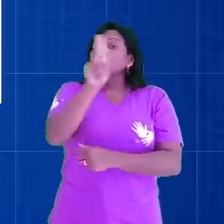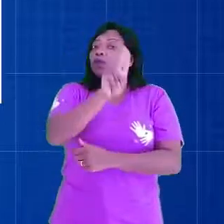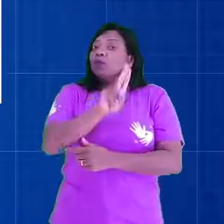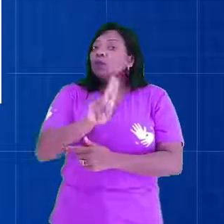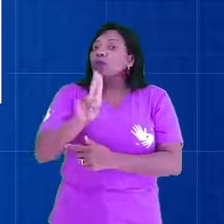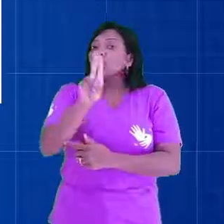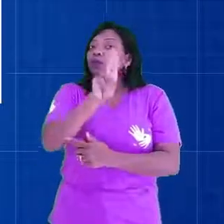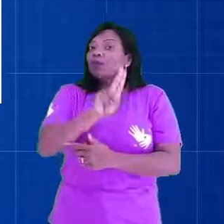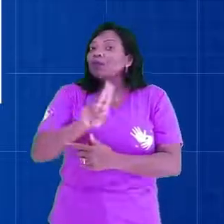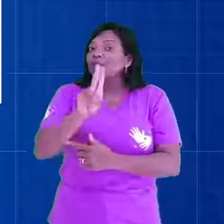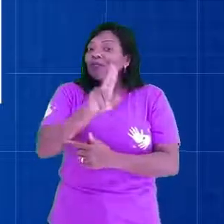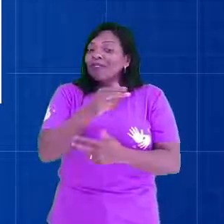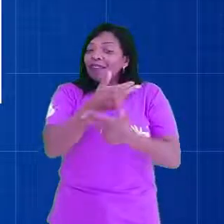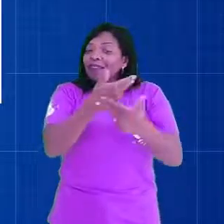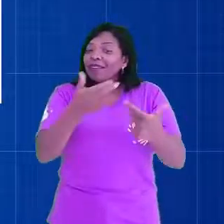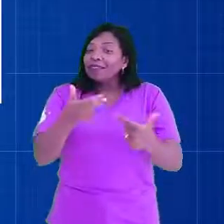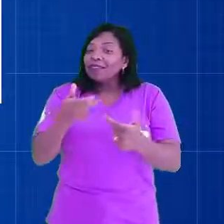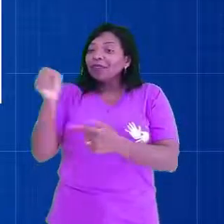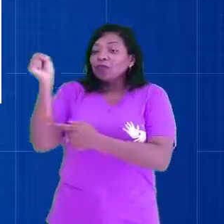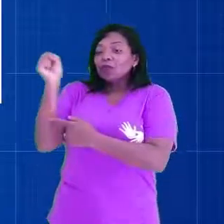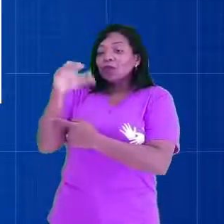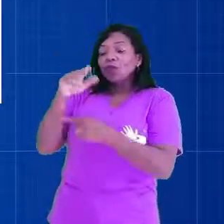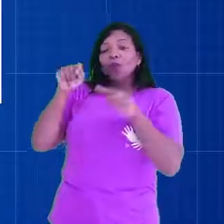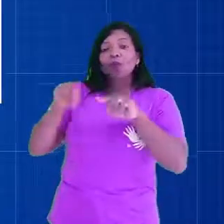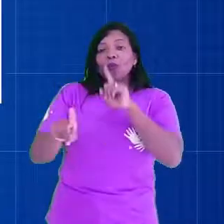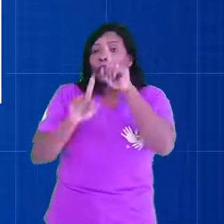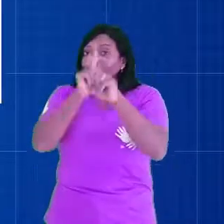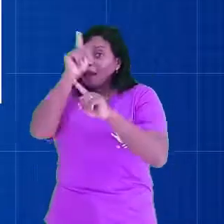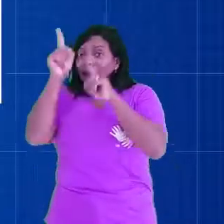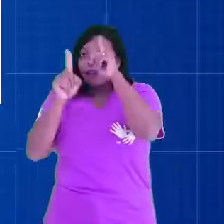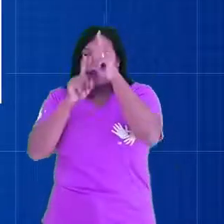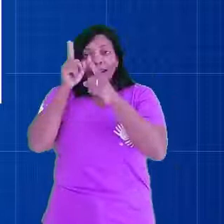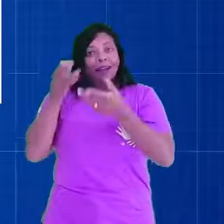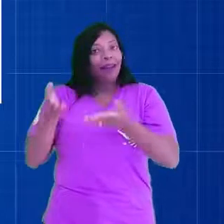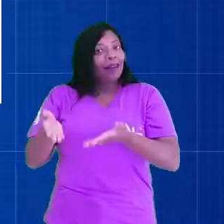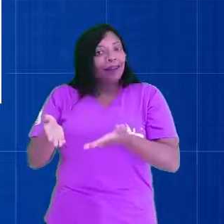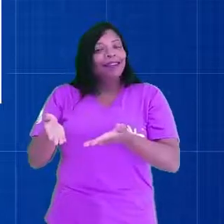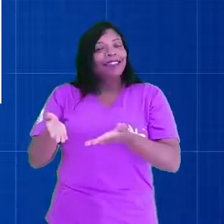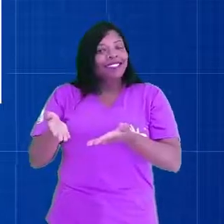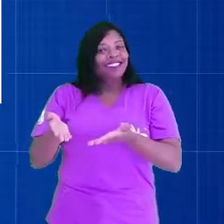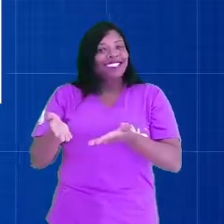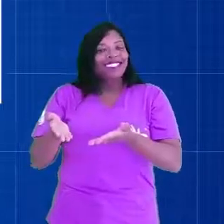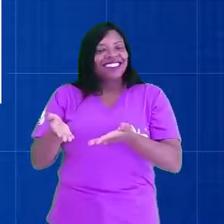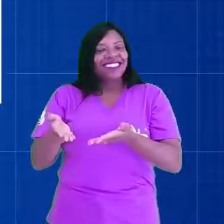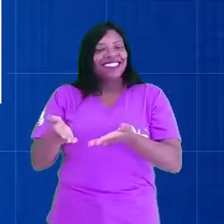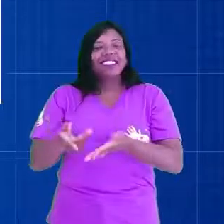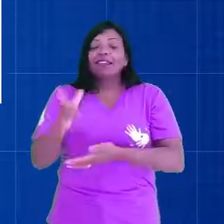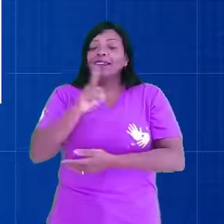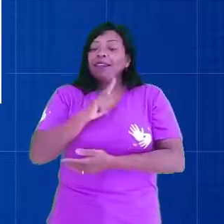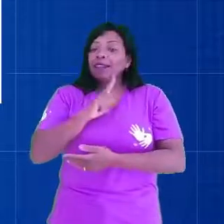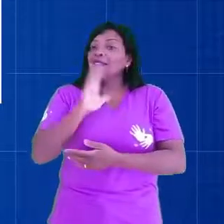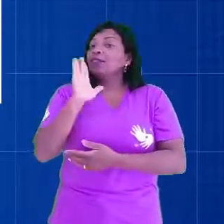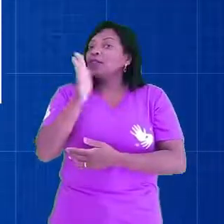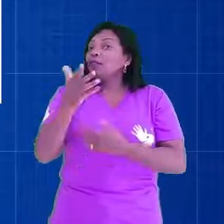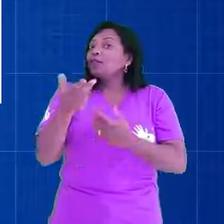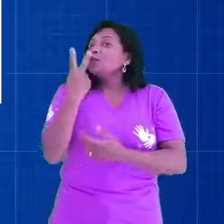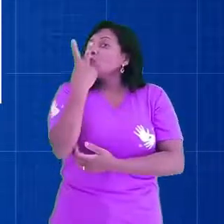este exercício com fonte de luz artificial. Então, aqui nós já temos duas